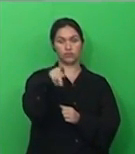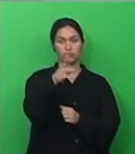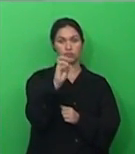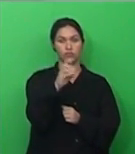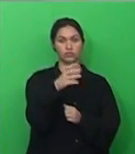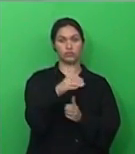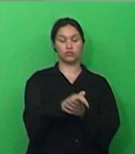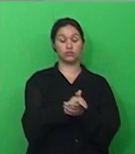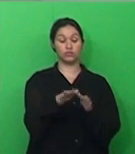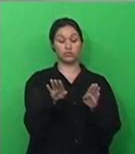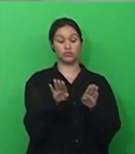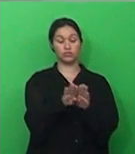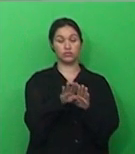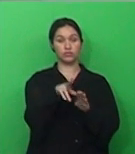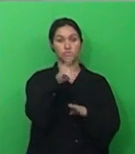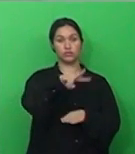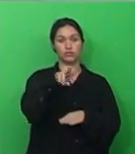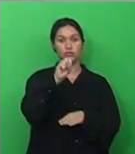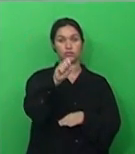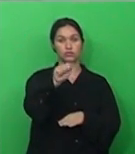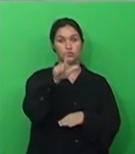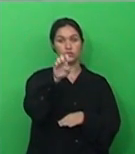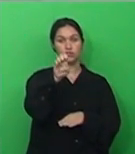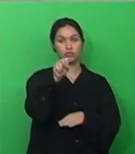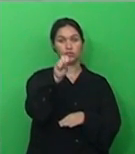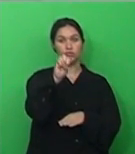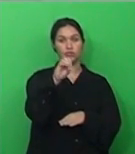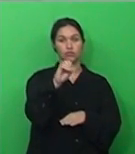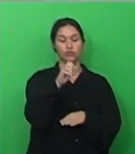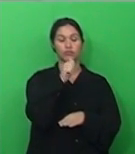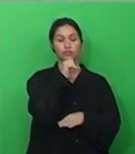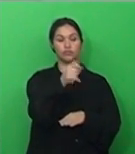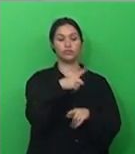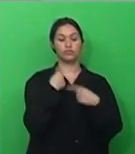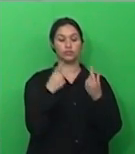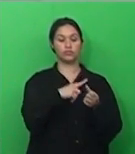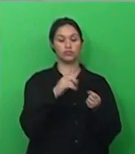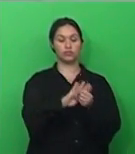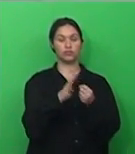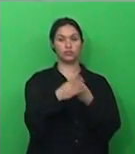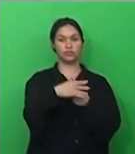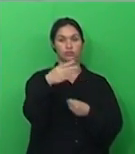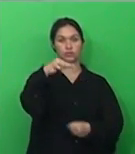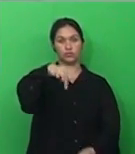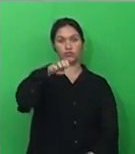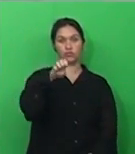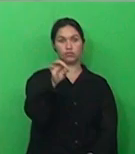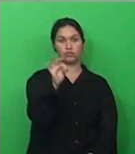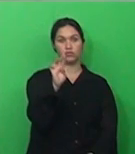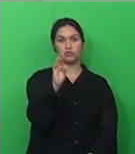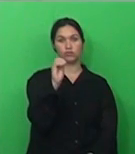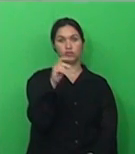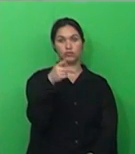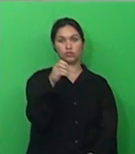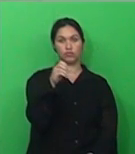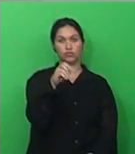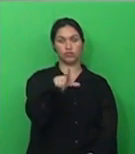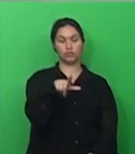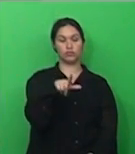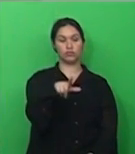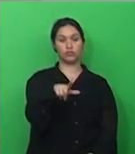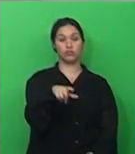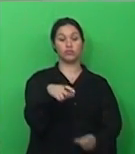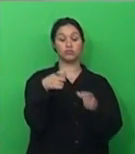Salésio e dizer, por exemplo, nós temos lá o bairro Metropol, que tem um loteamento onde tem o posto de